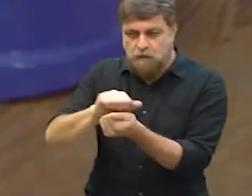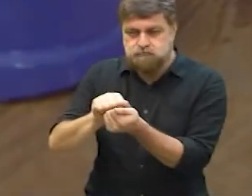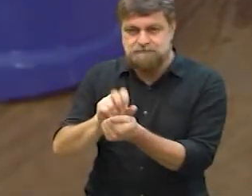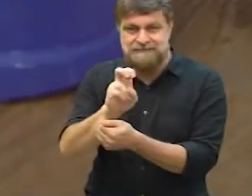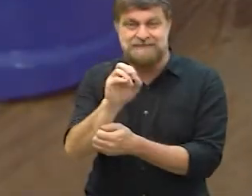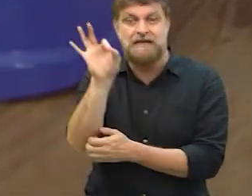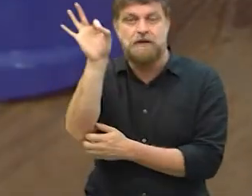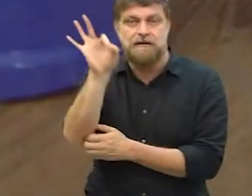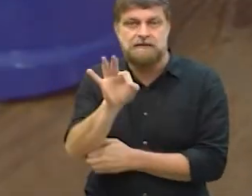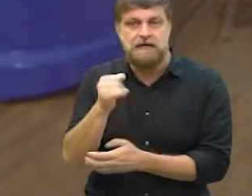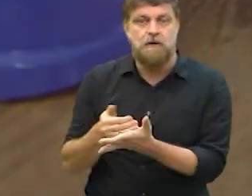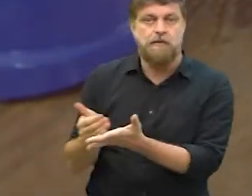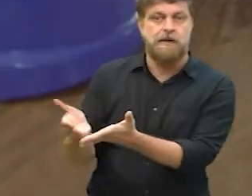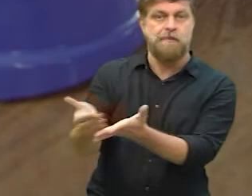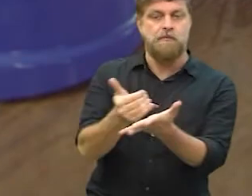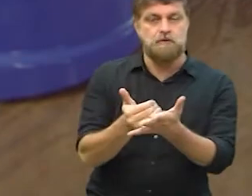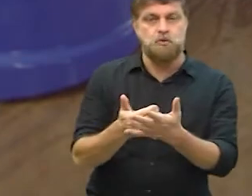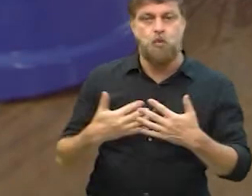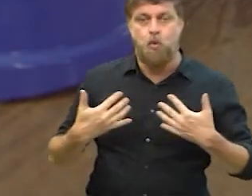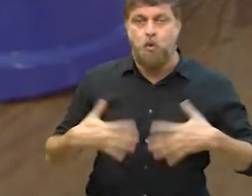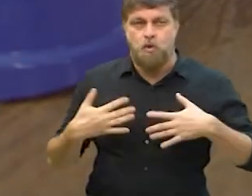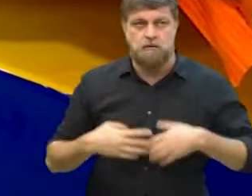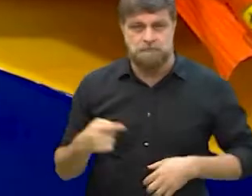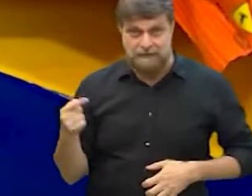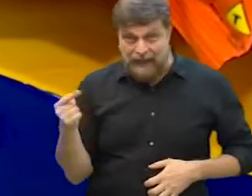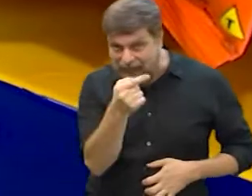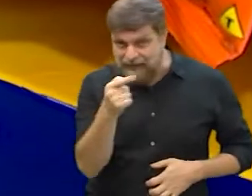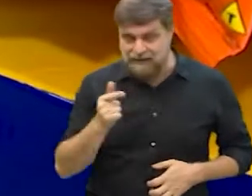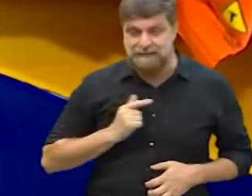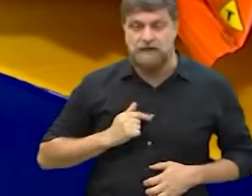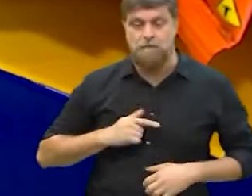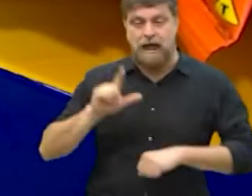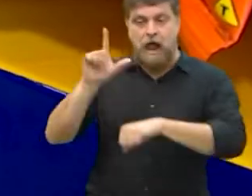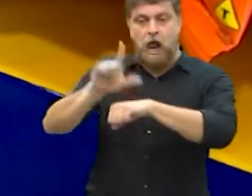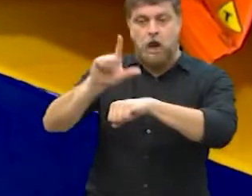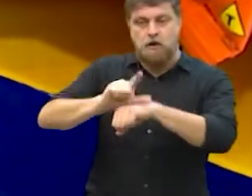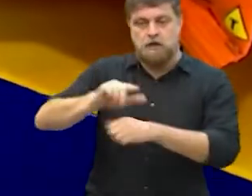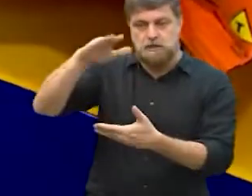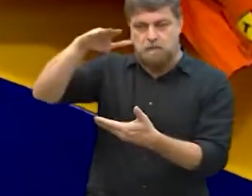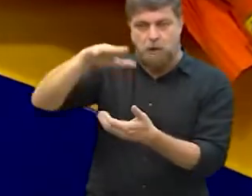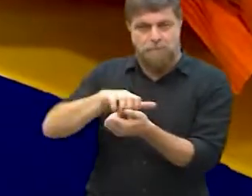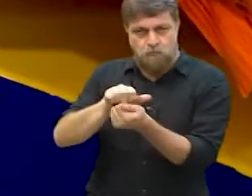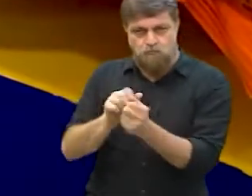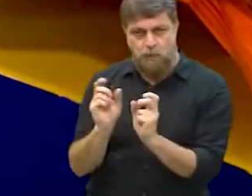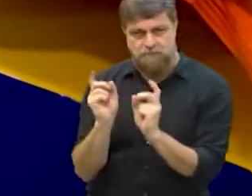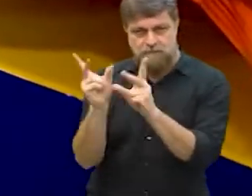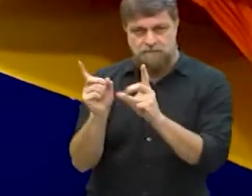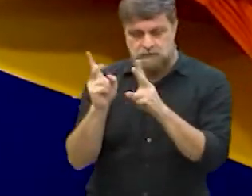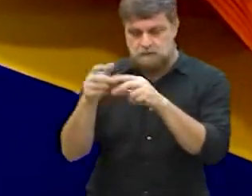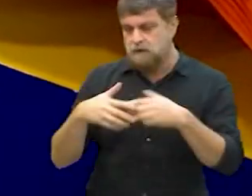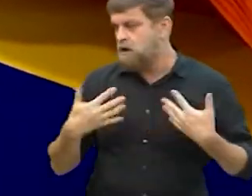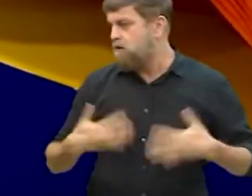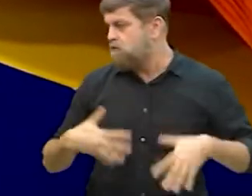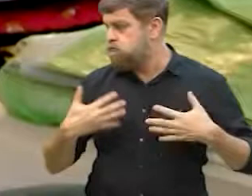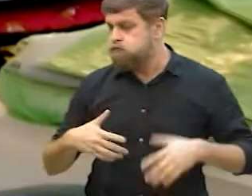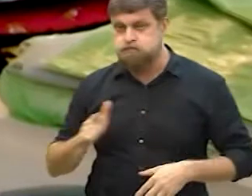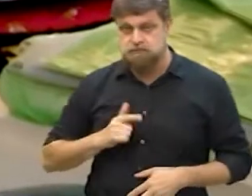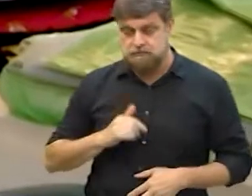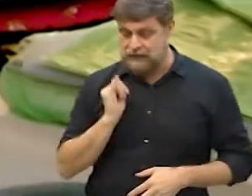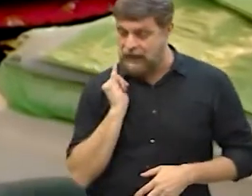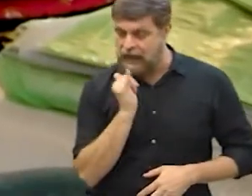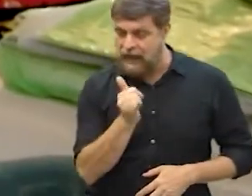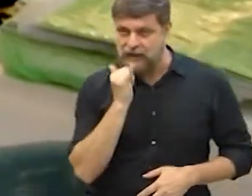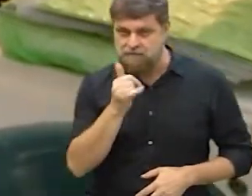com ração, 50 centavos é imposto. A Josiane é dona de uma casa de ração e está assustada com os preços.